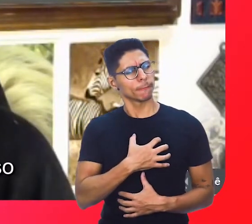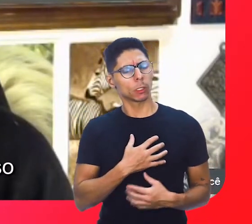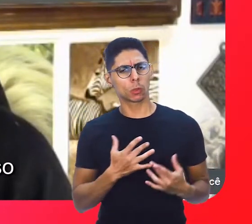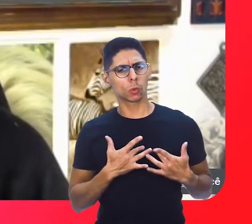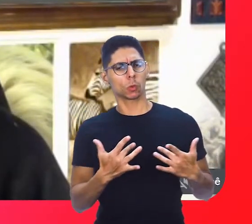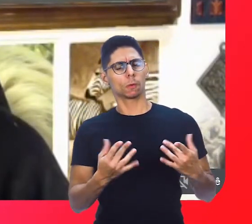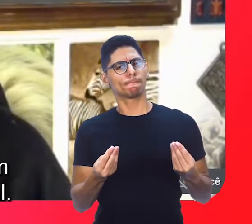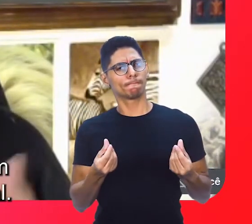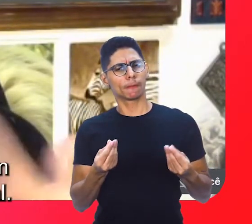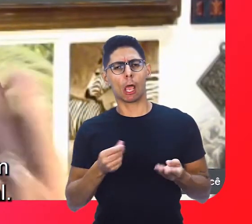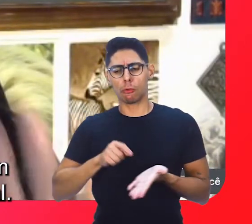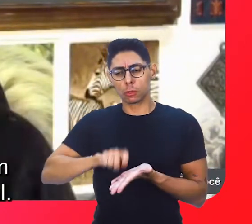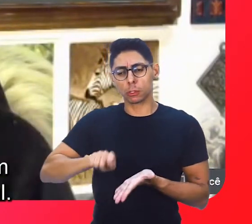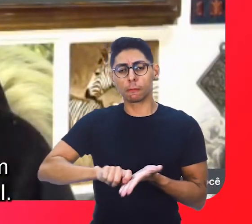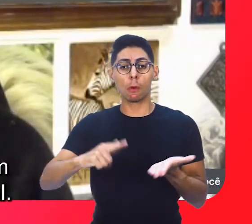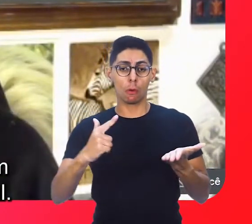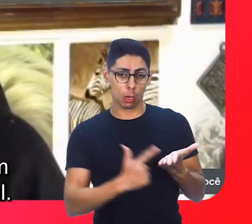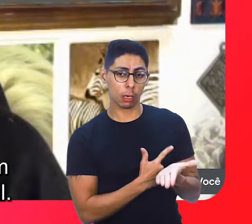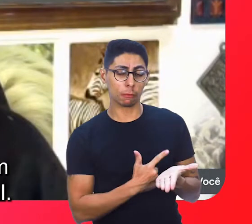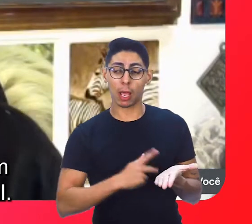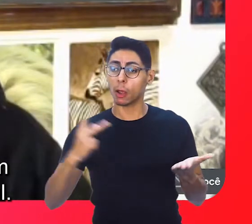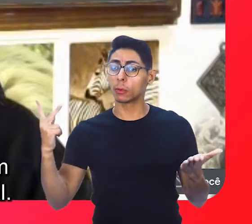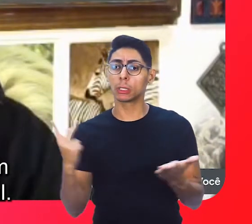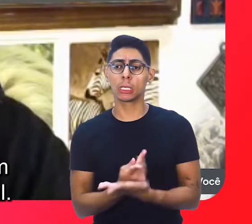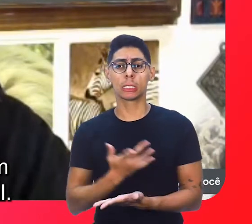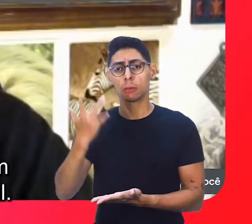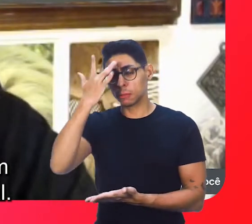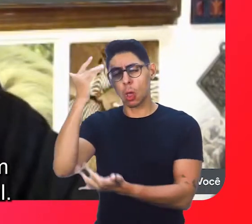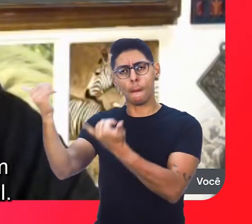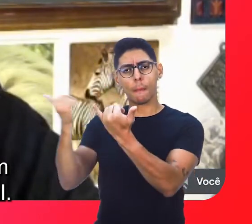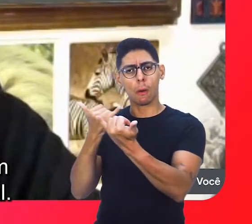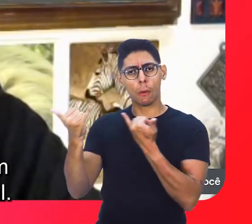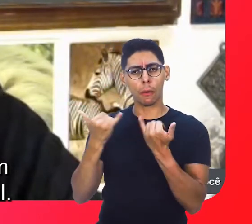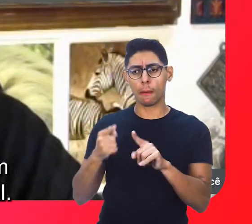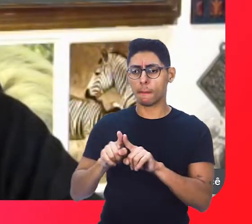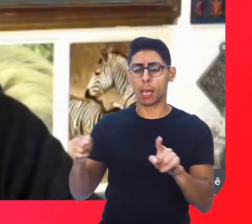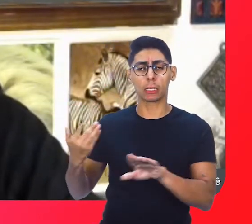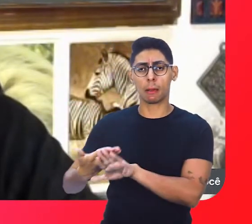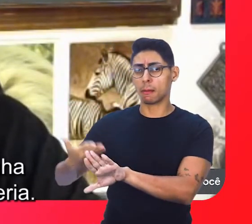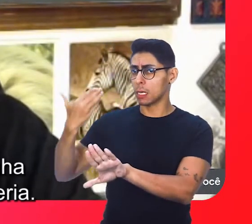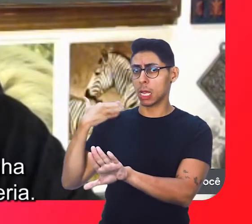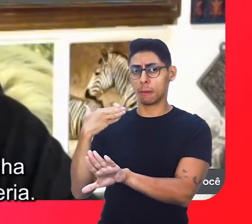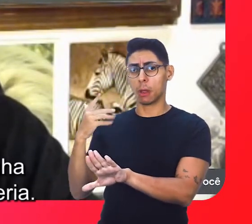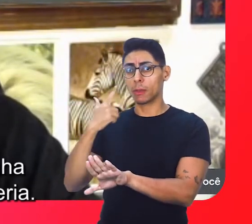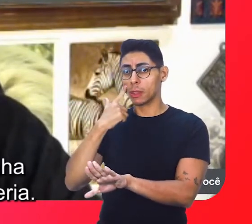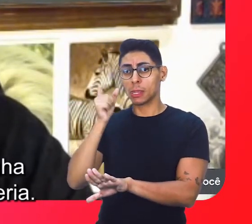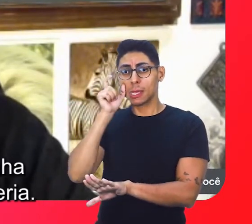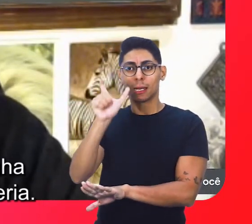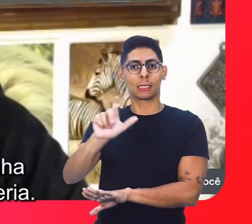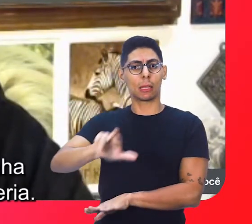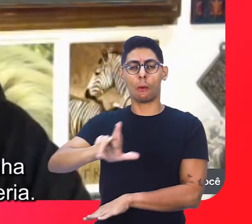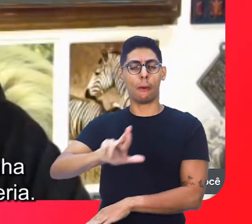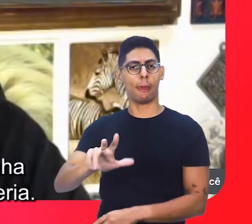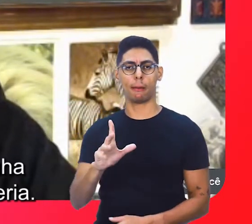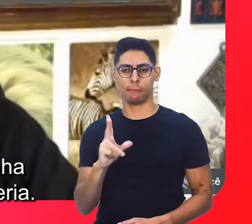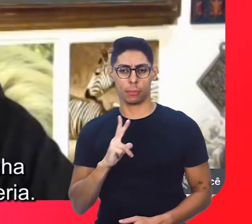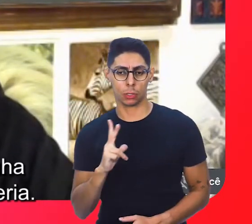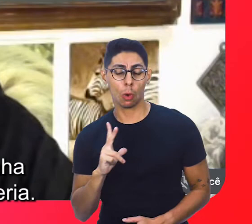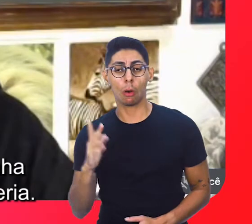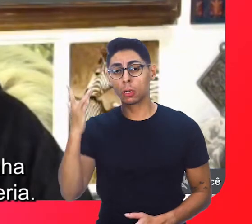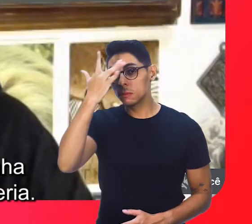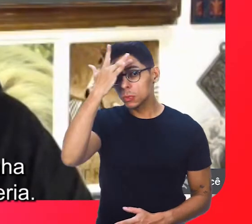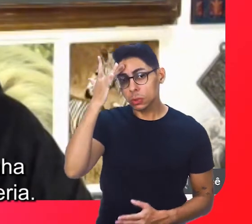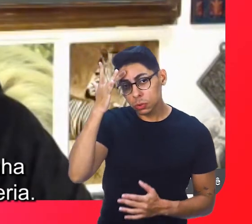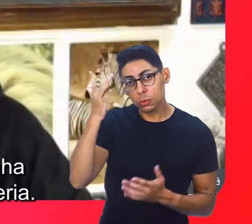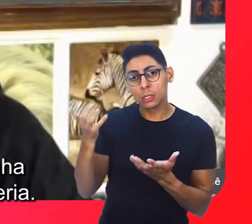eu fiz o livro gerou essas cartas todas, e como o meu interesse não era pessoal, as pessoas queriam sempre